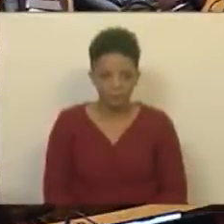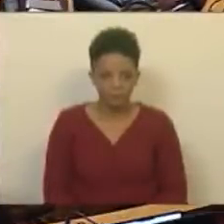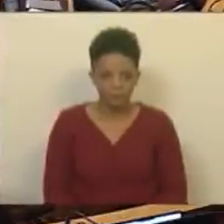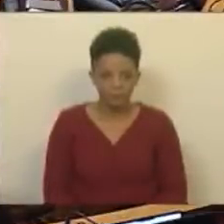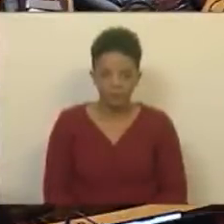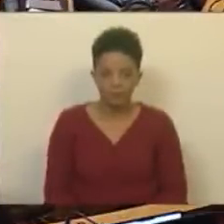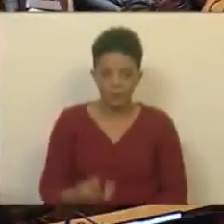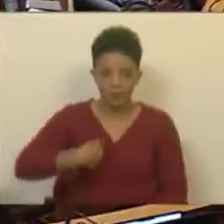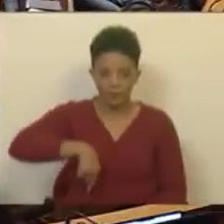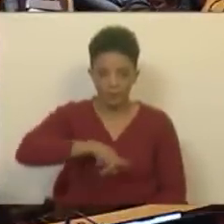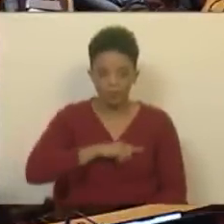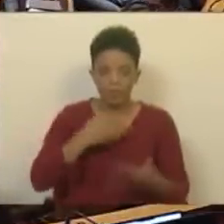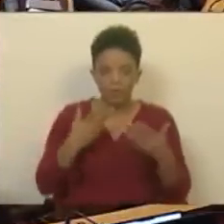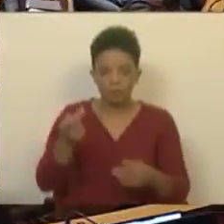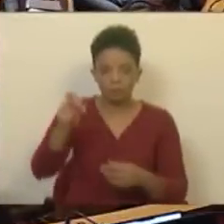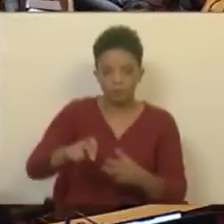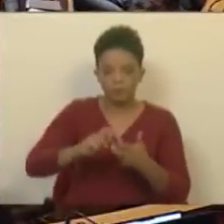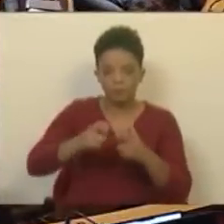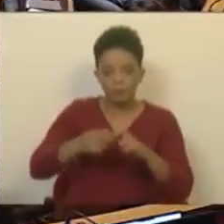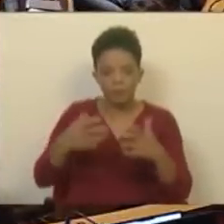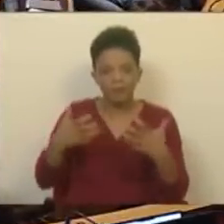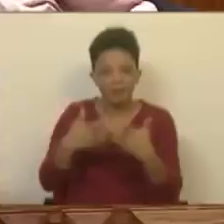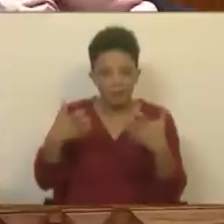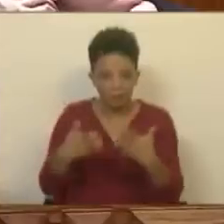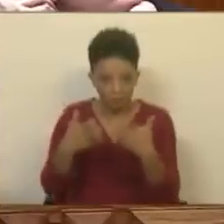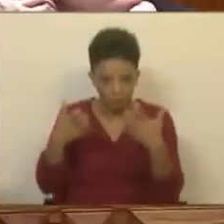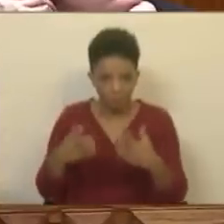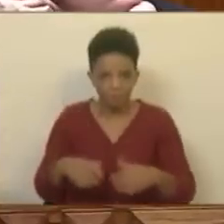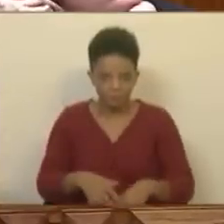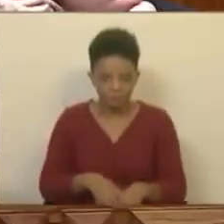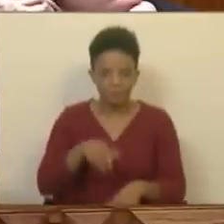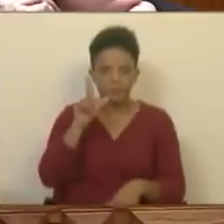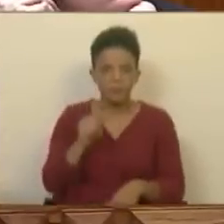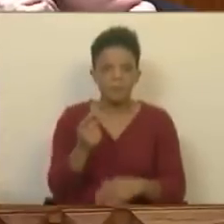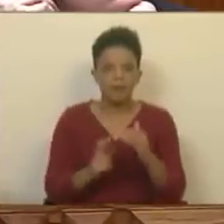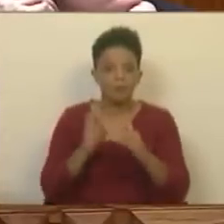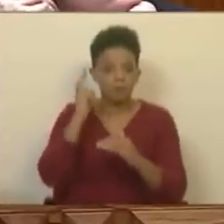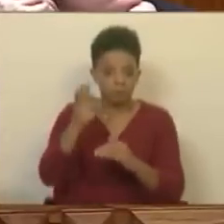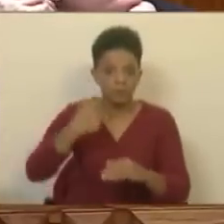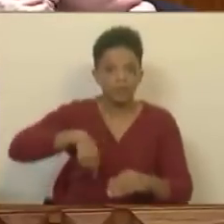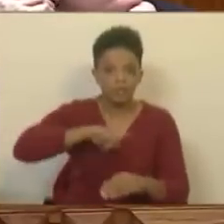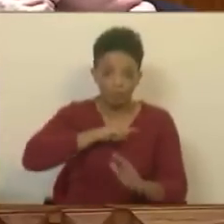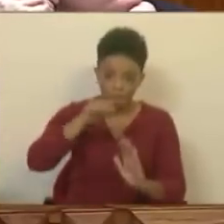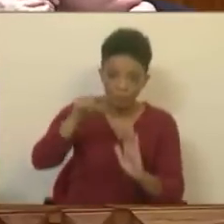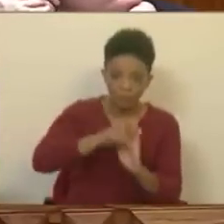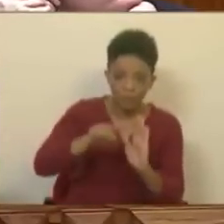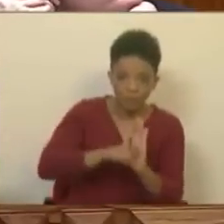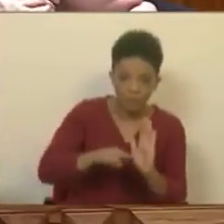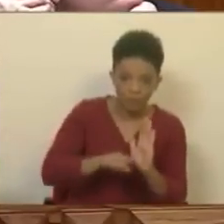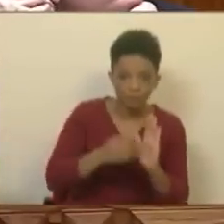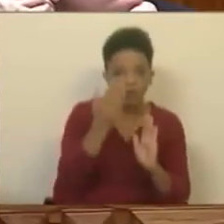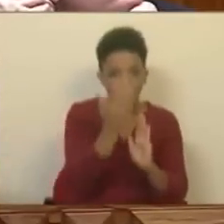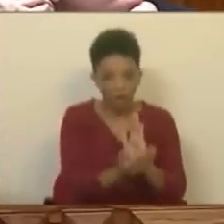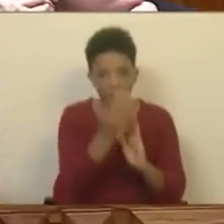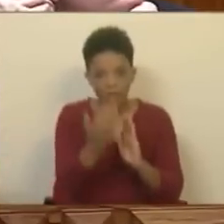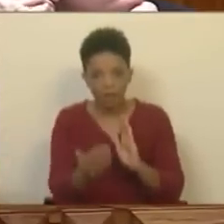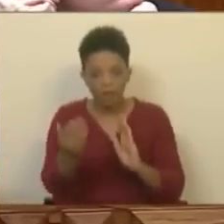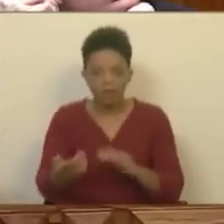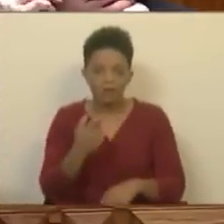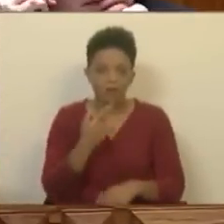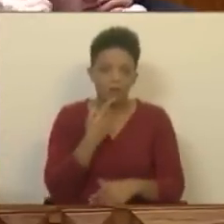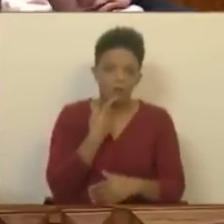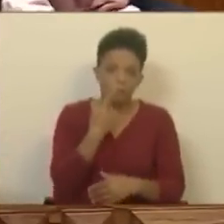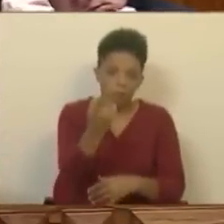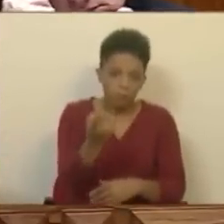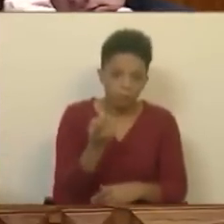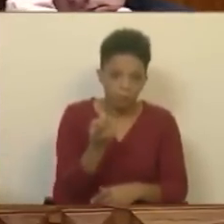estamos agora a ser confrontados com os problemas da guerra e de inflação e estamos a tomar medidas e a pergunta